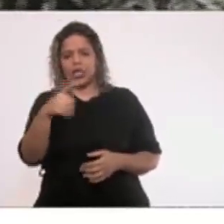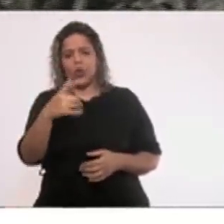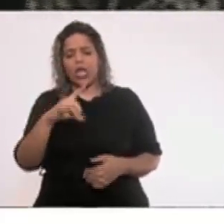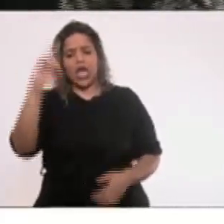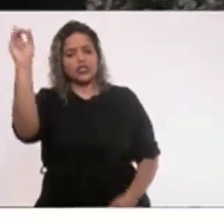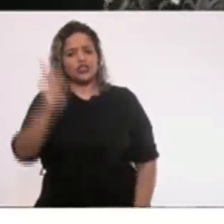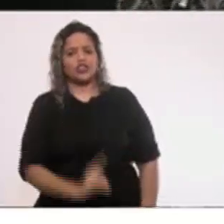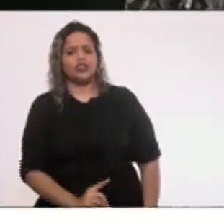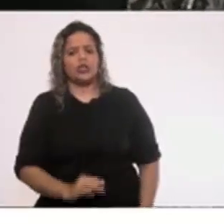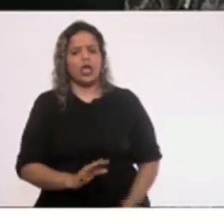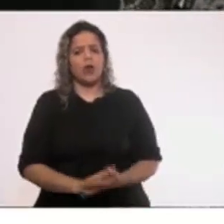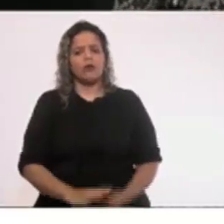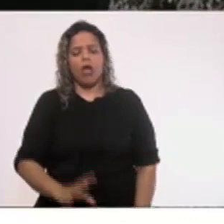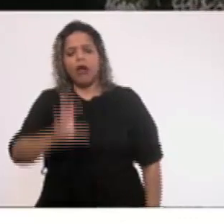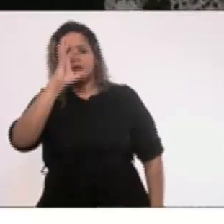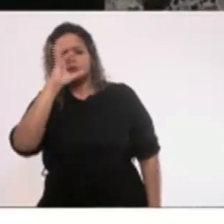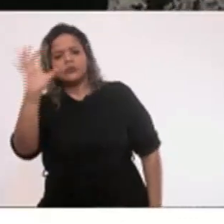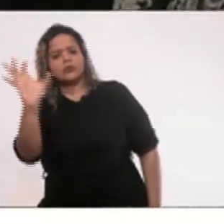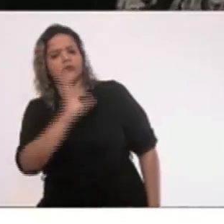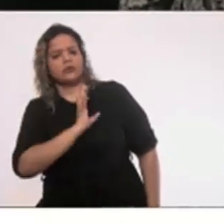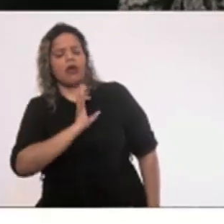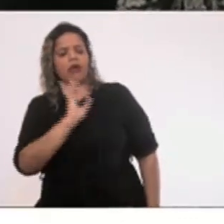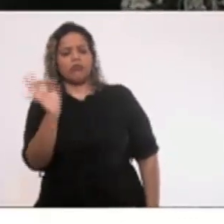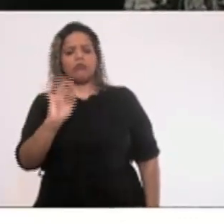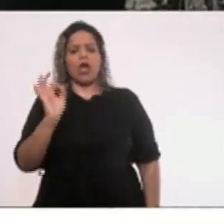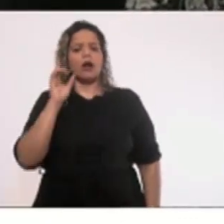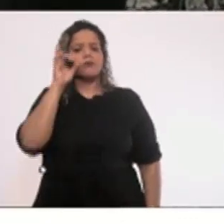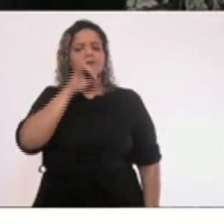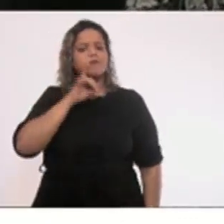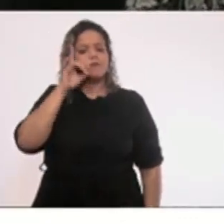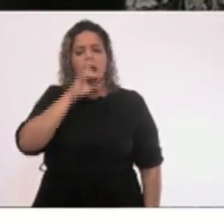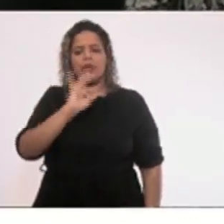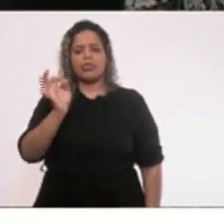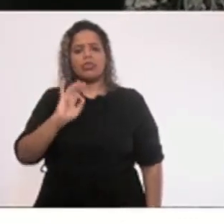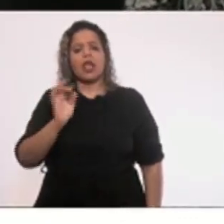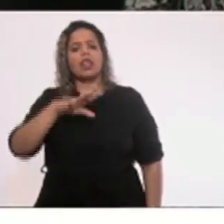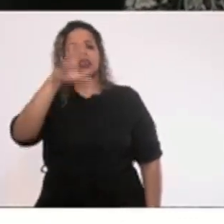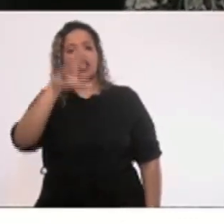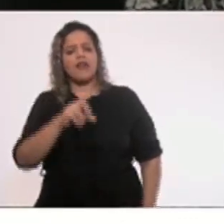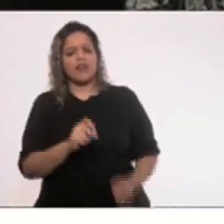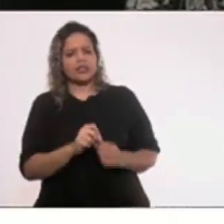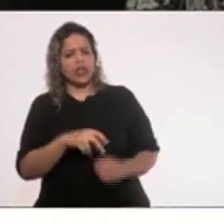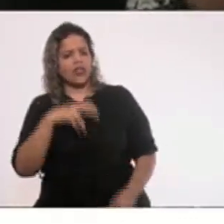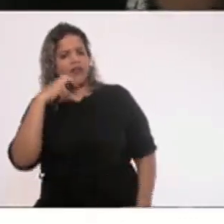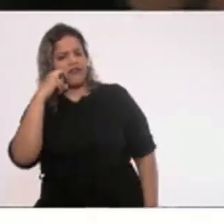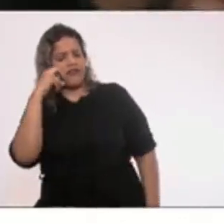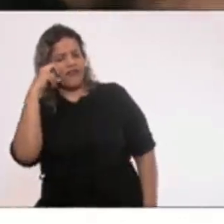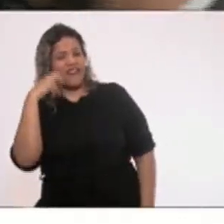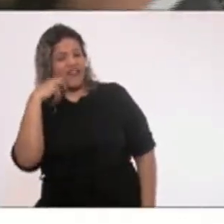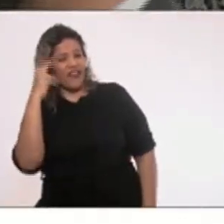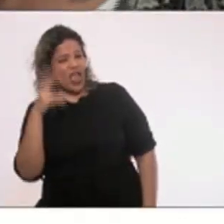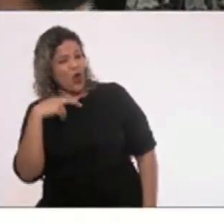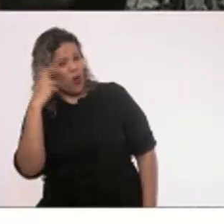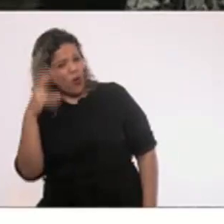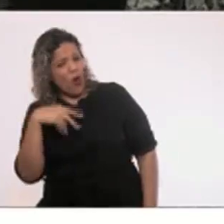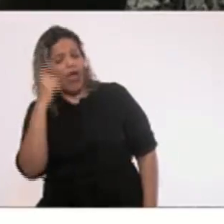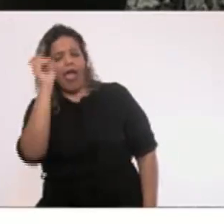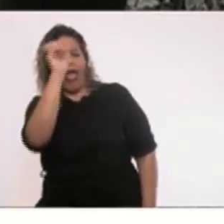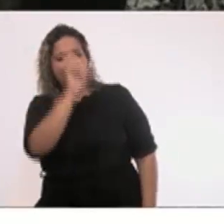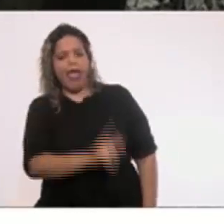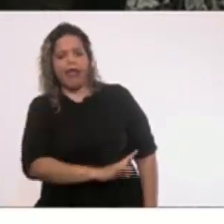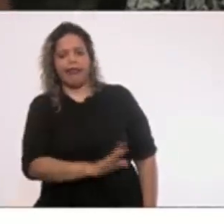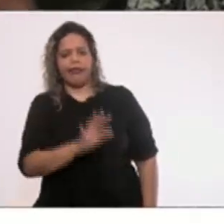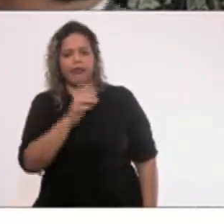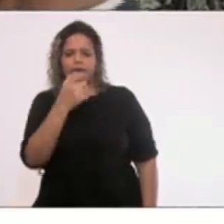direito de ofender a nenhum deputado. Quem está fazendo vergonha nessa casa é